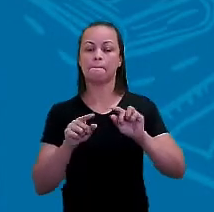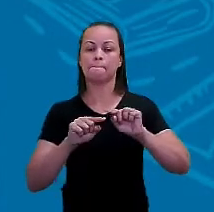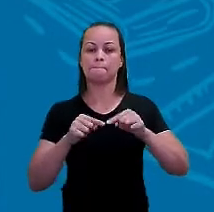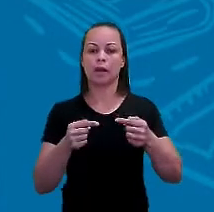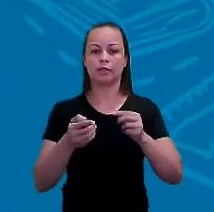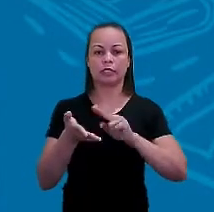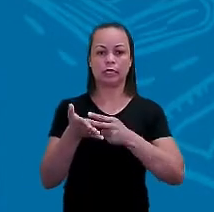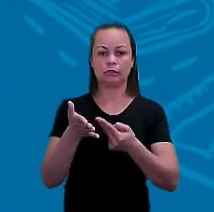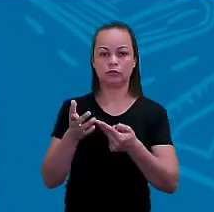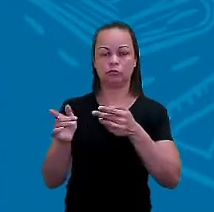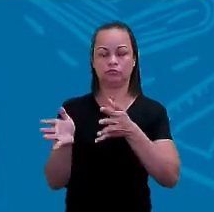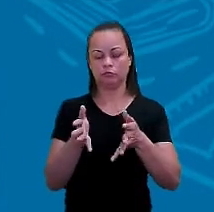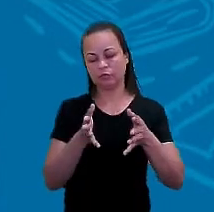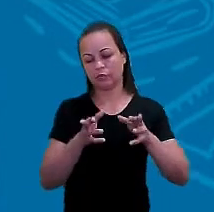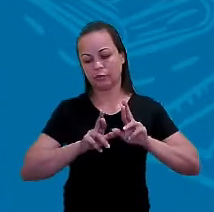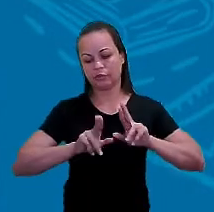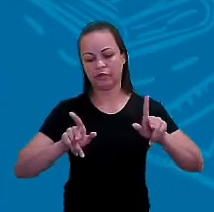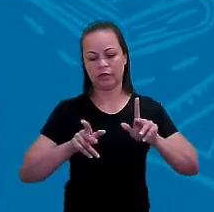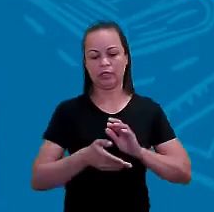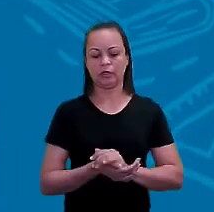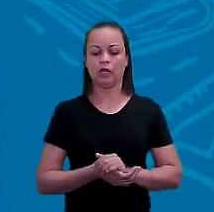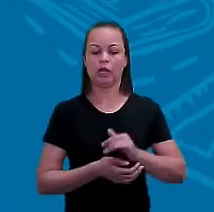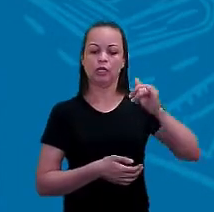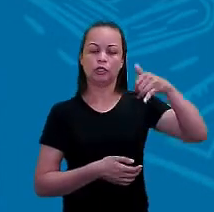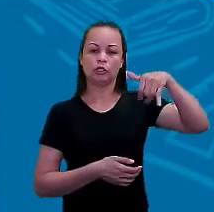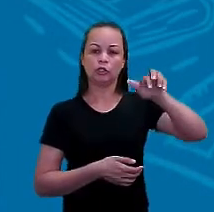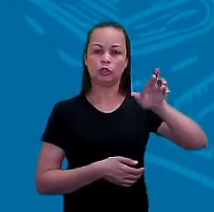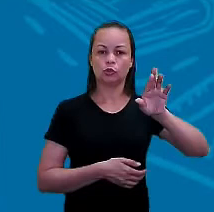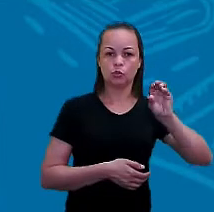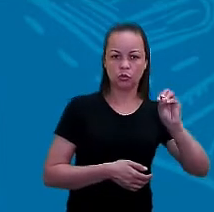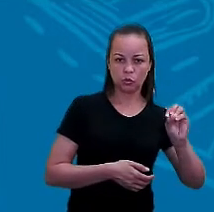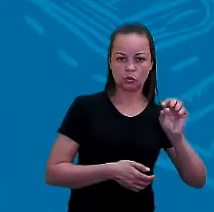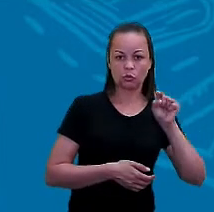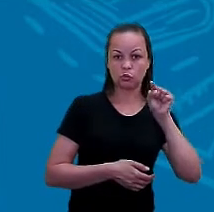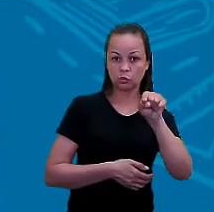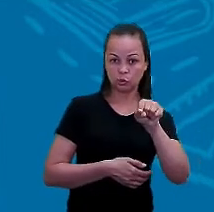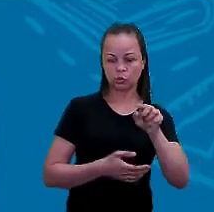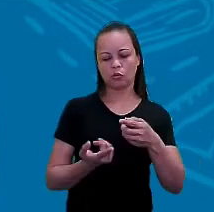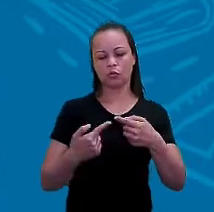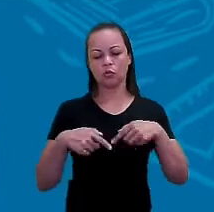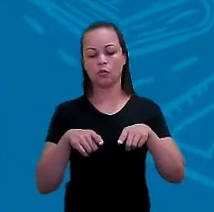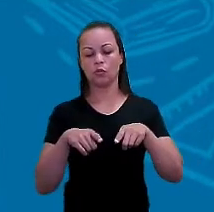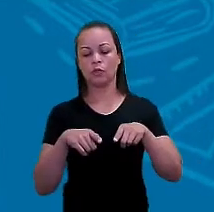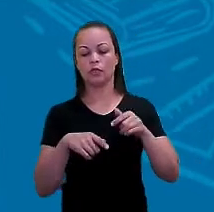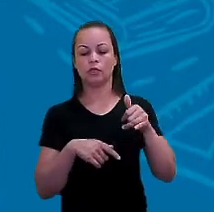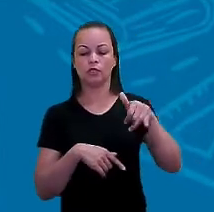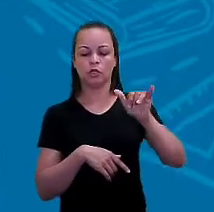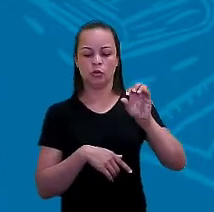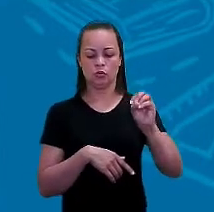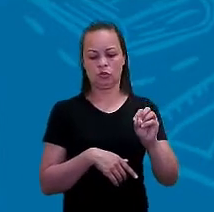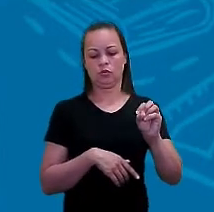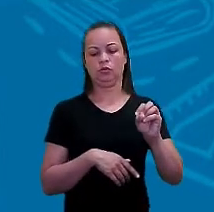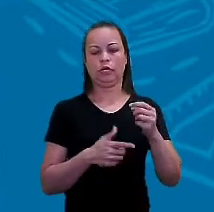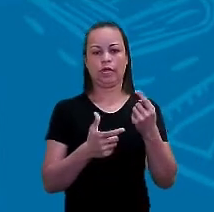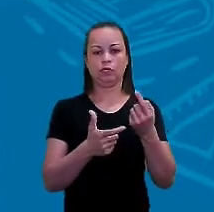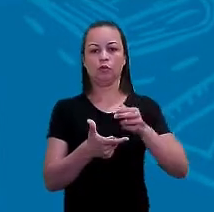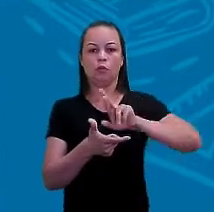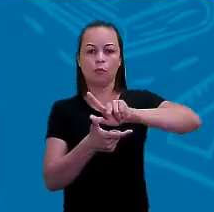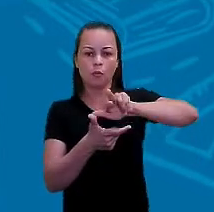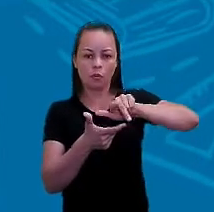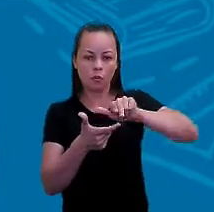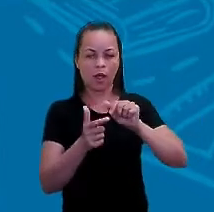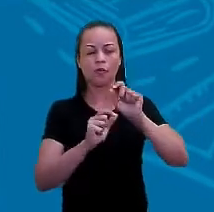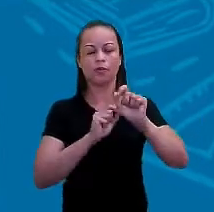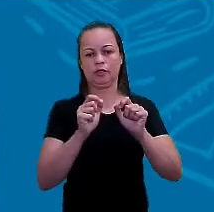O primeiro eu traduzo como você ou tu. O segundo eu traduzo como vós ou vocês. Alright?